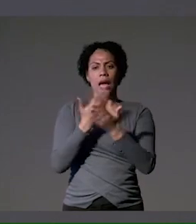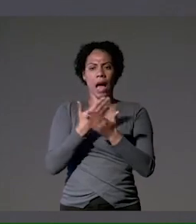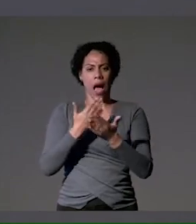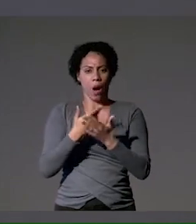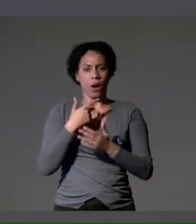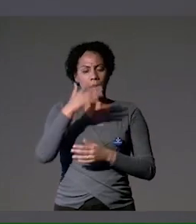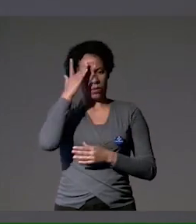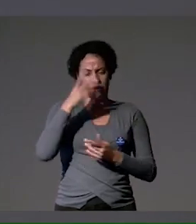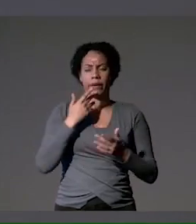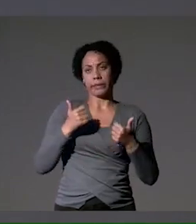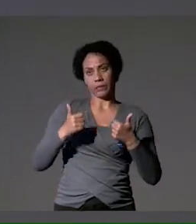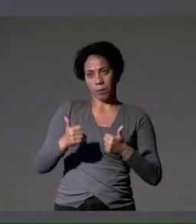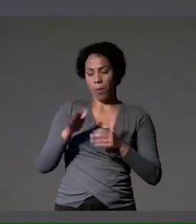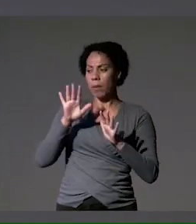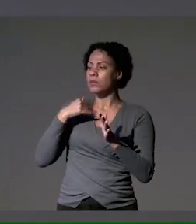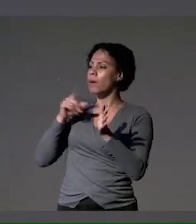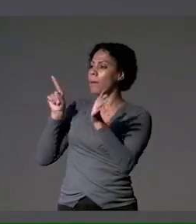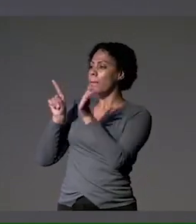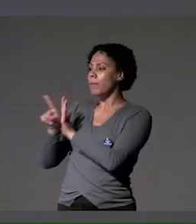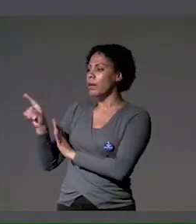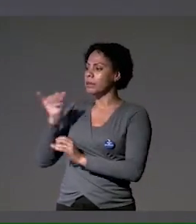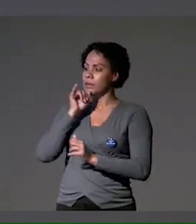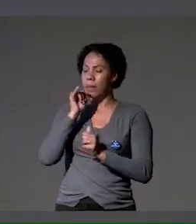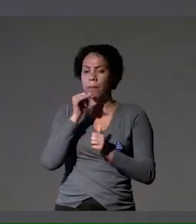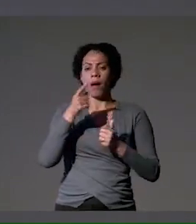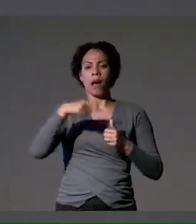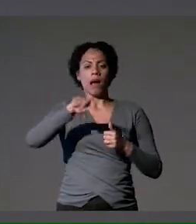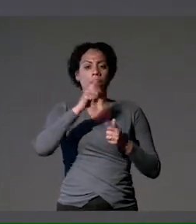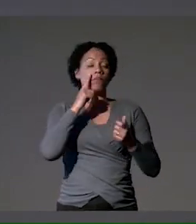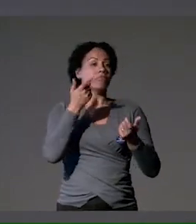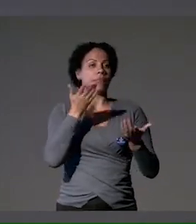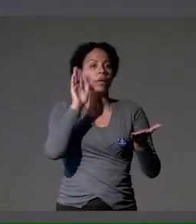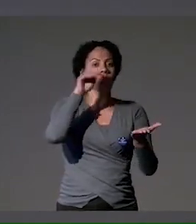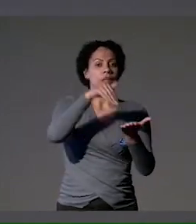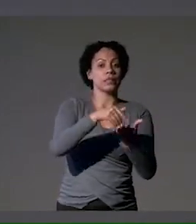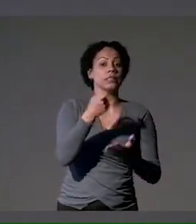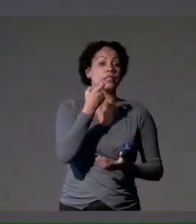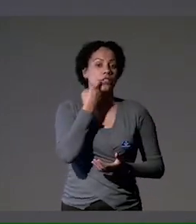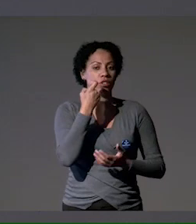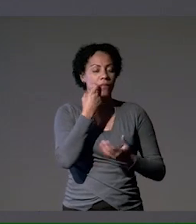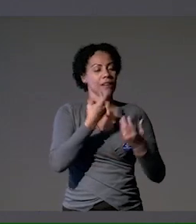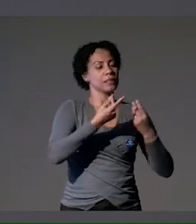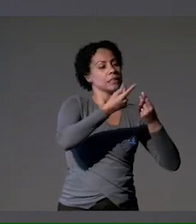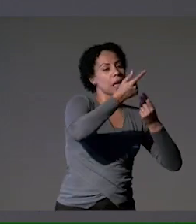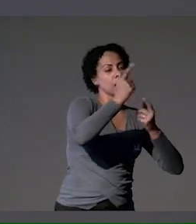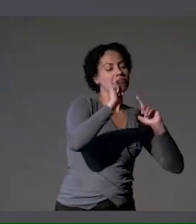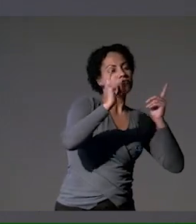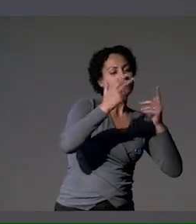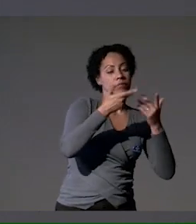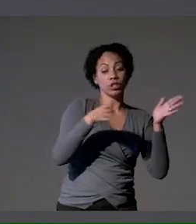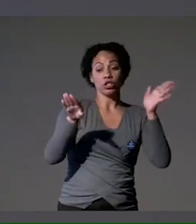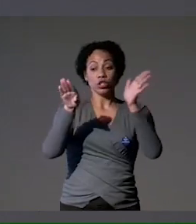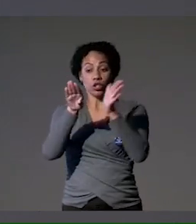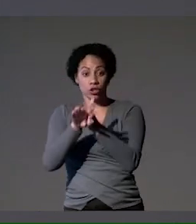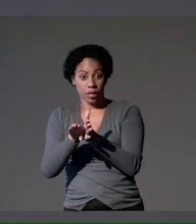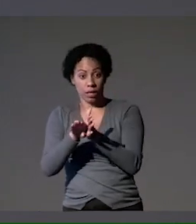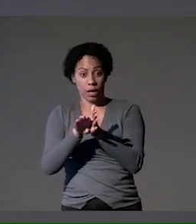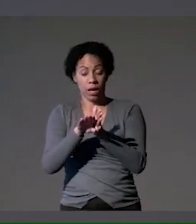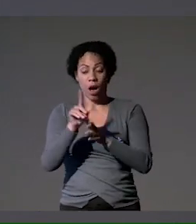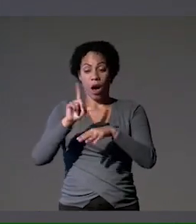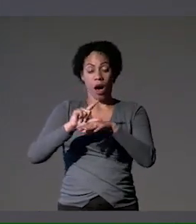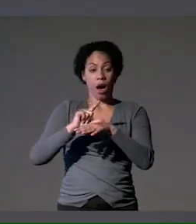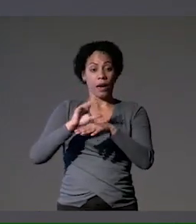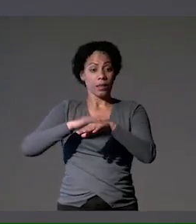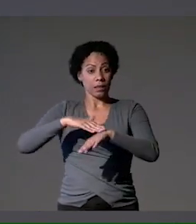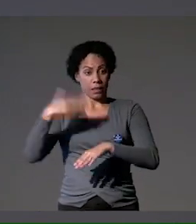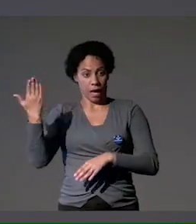bom, mas se a gente sai, como a história que você falou, chega sexta-feira mais tarde à noite, aí no dia seguinte deve dormir até mais tarde, a resposta